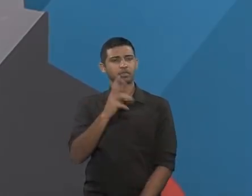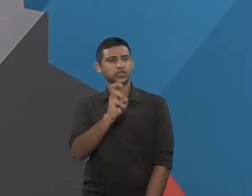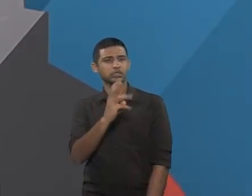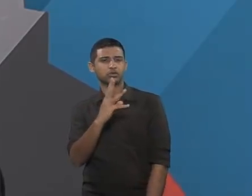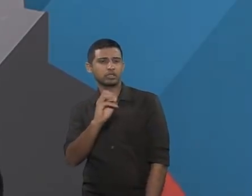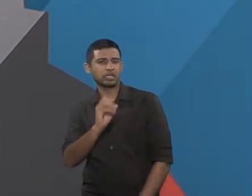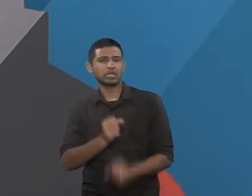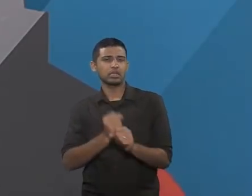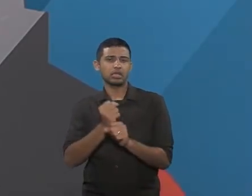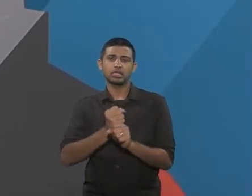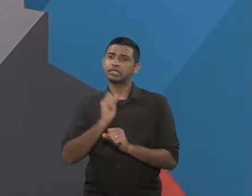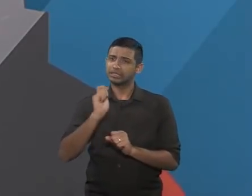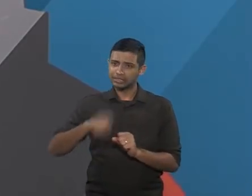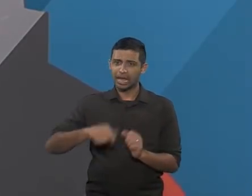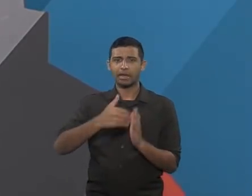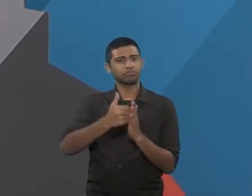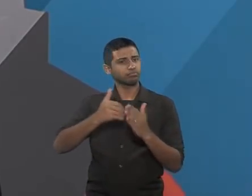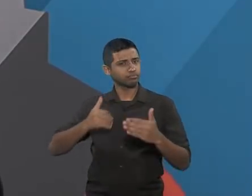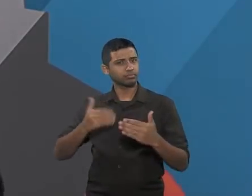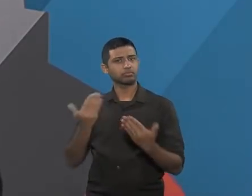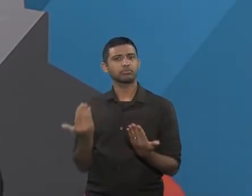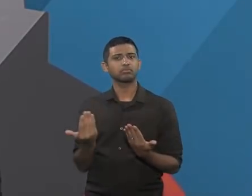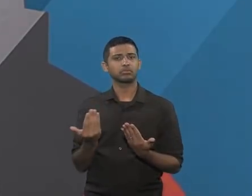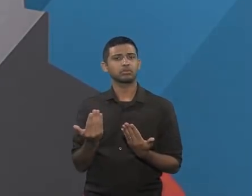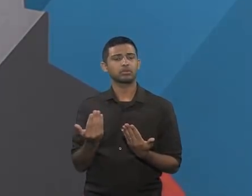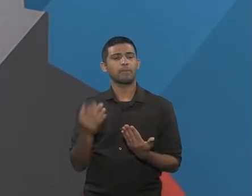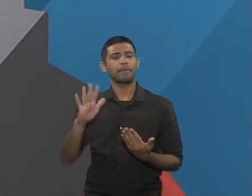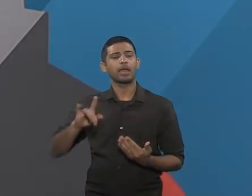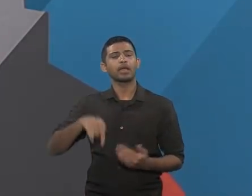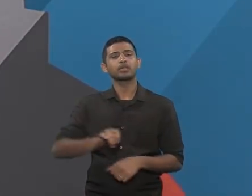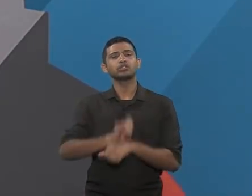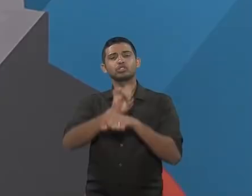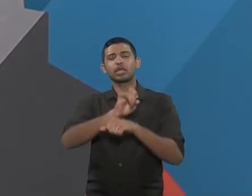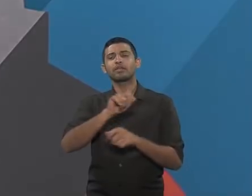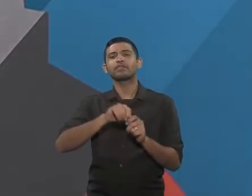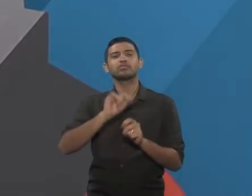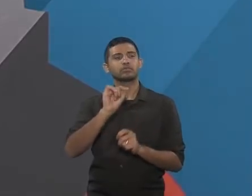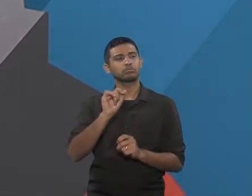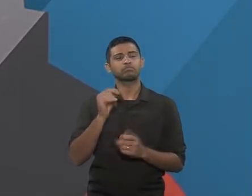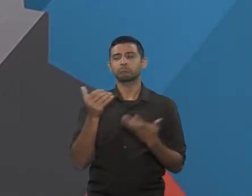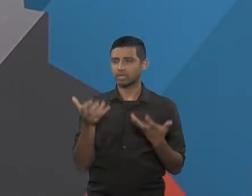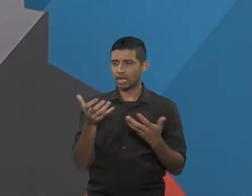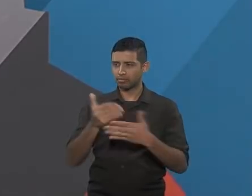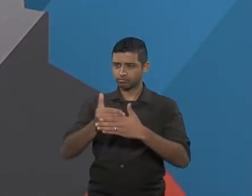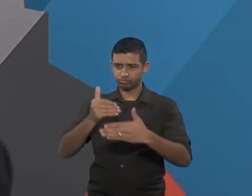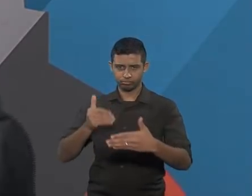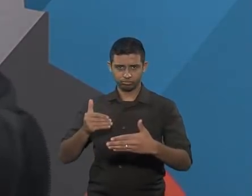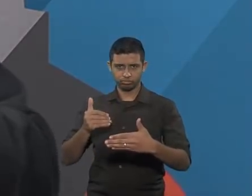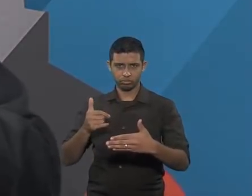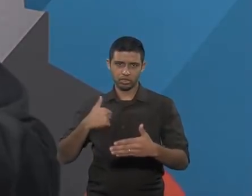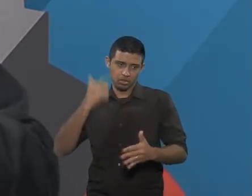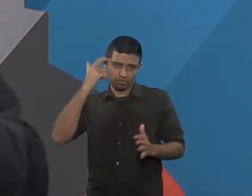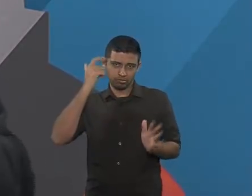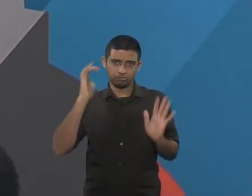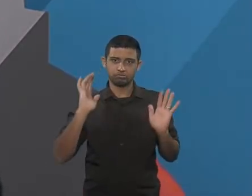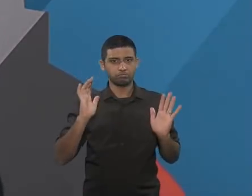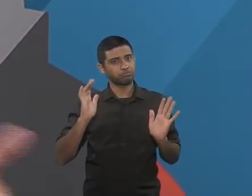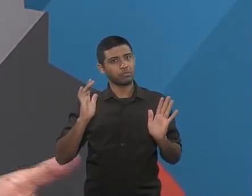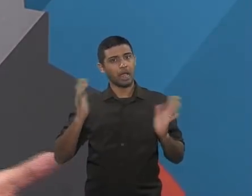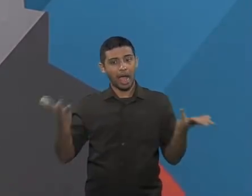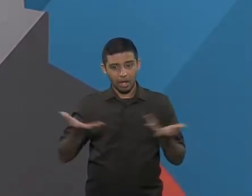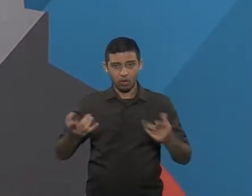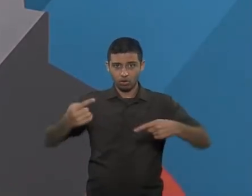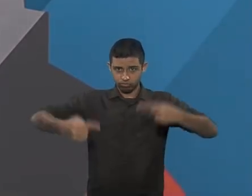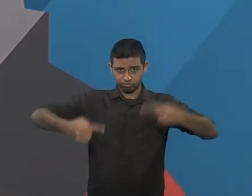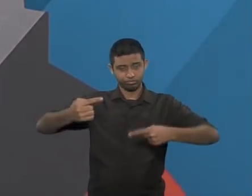mais 30 anos, mas pode ser antecipado. Qual é a posição do Estado? Quer antecipar? Eu, por exemplo, penso que essa discussão